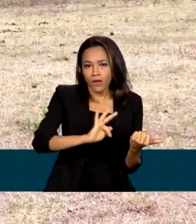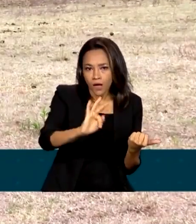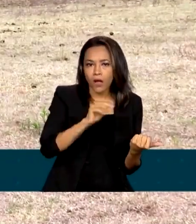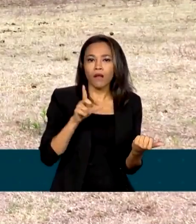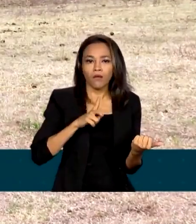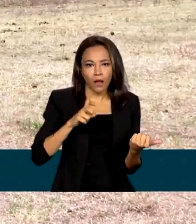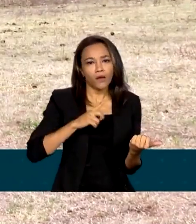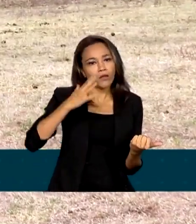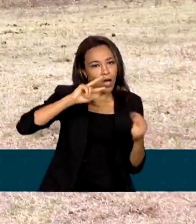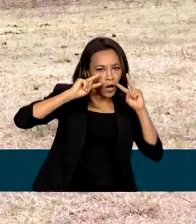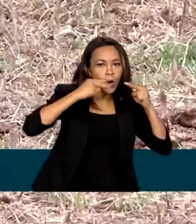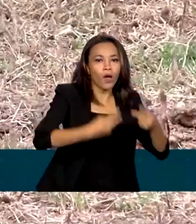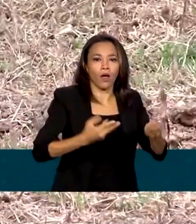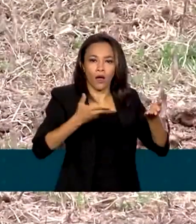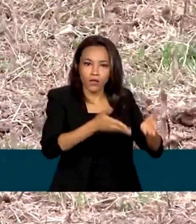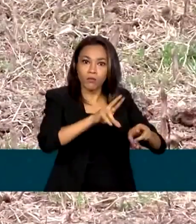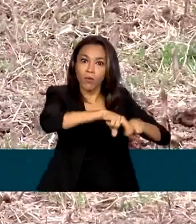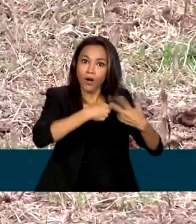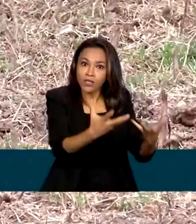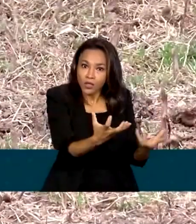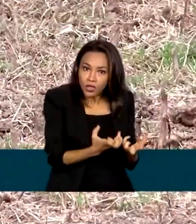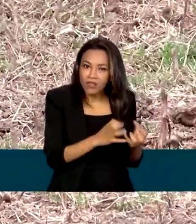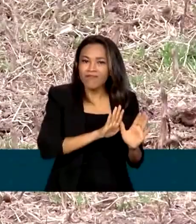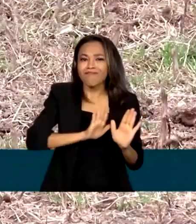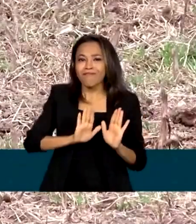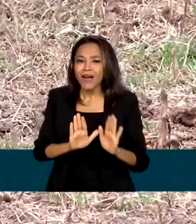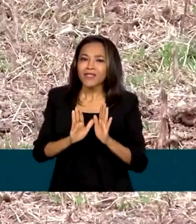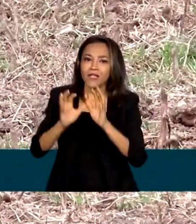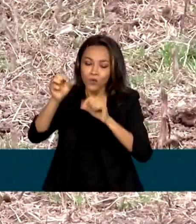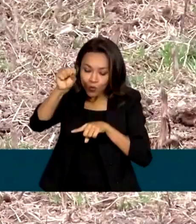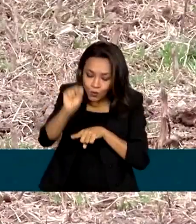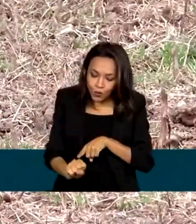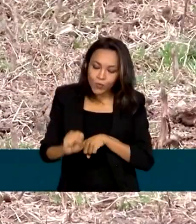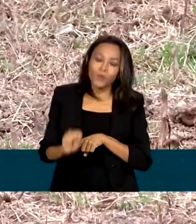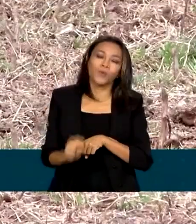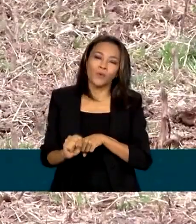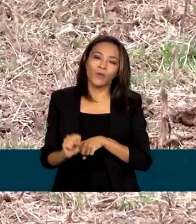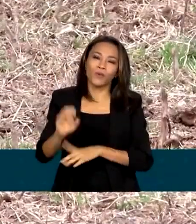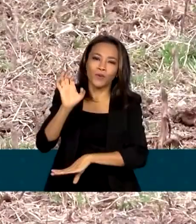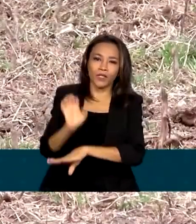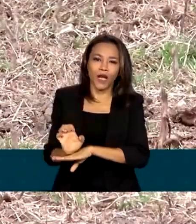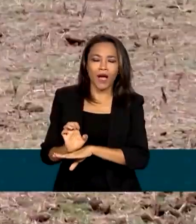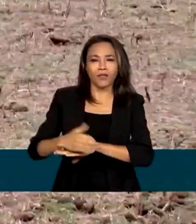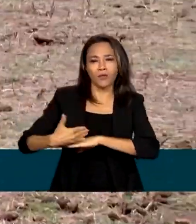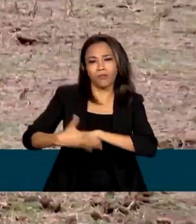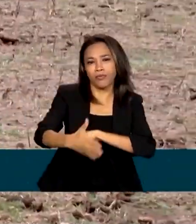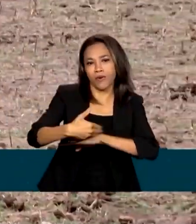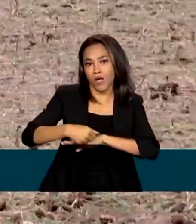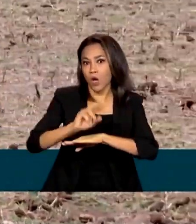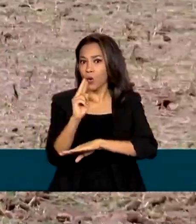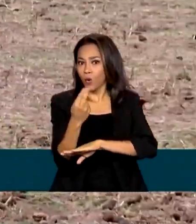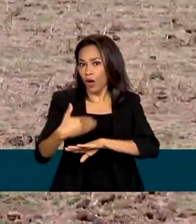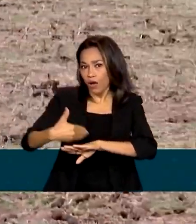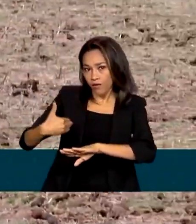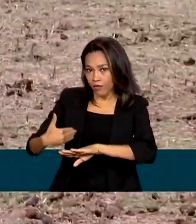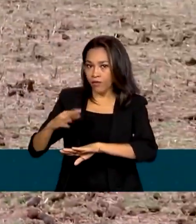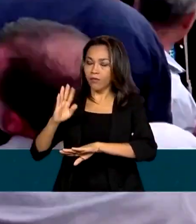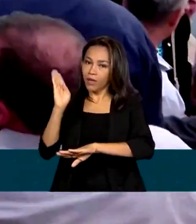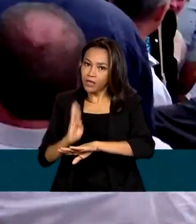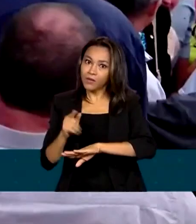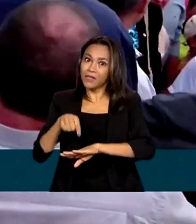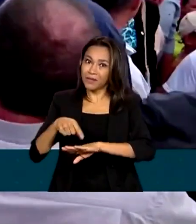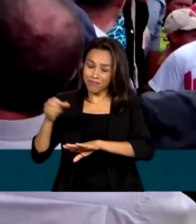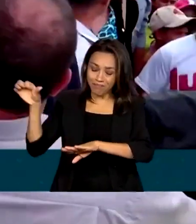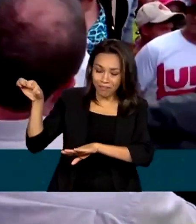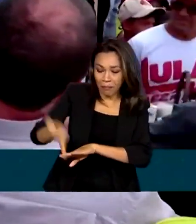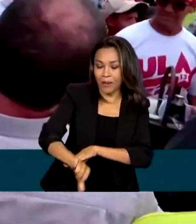por conta da seca. Mas é no sul do estado, na região de fronteira do Brasil com o Uruguai, que a estiagem se agrava.